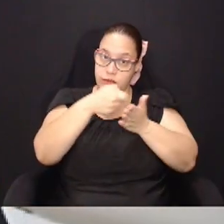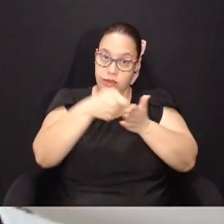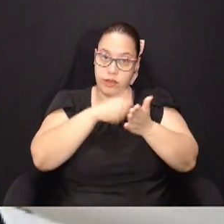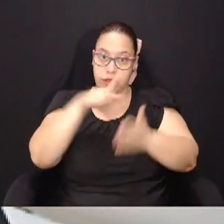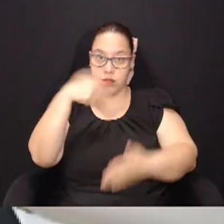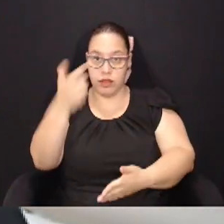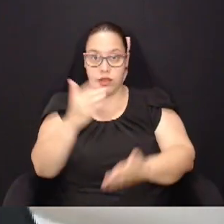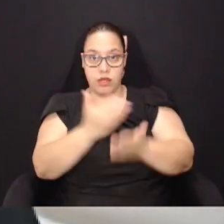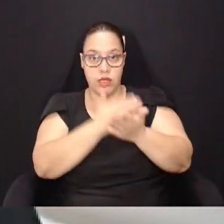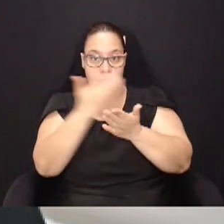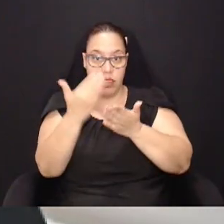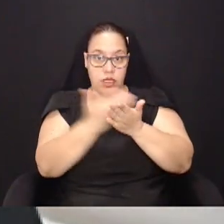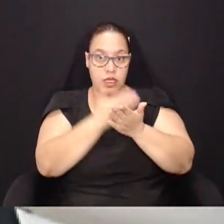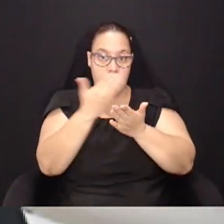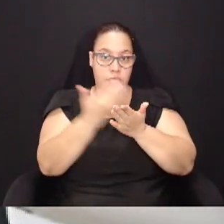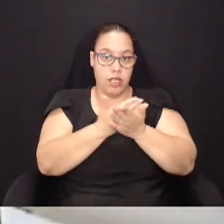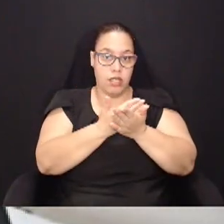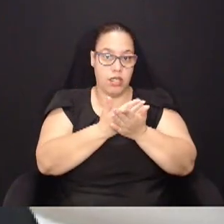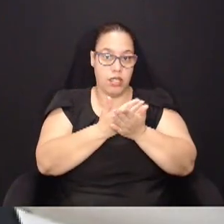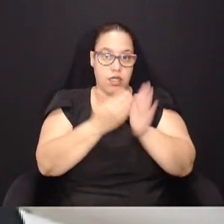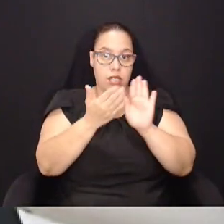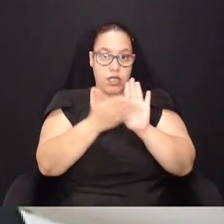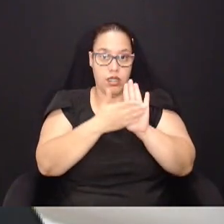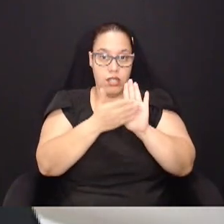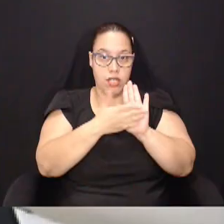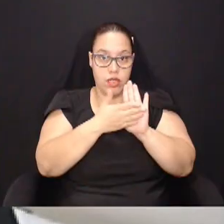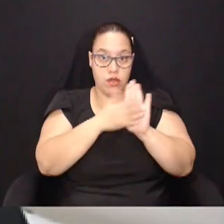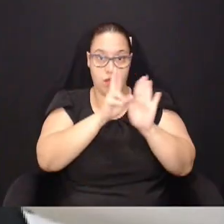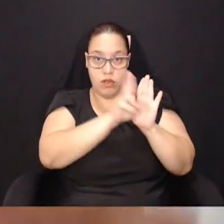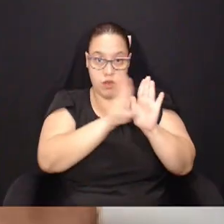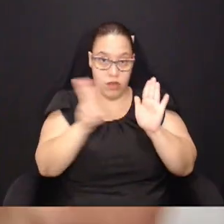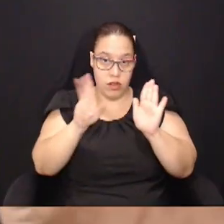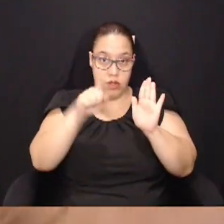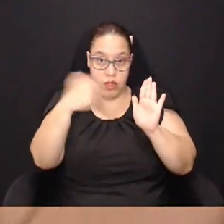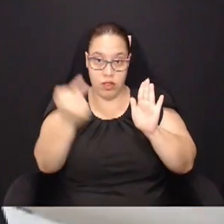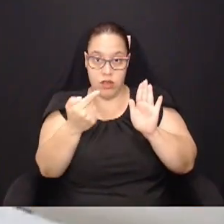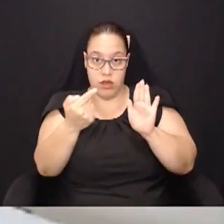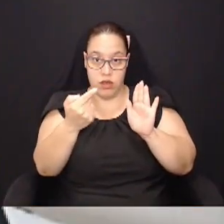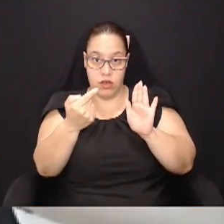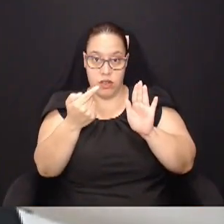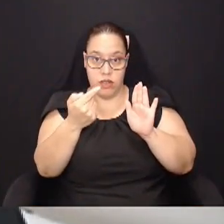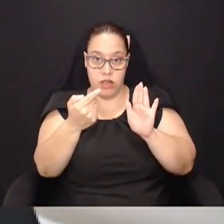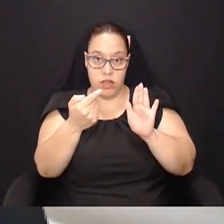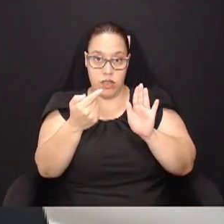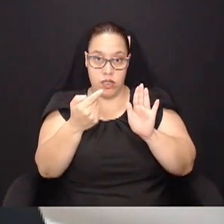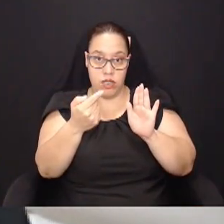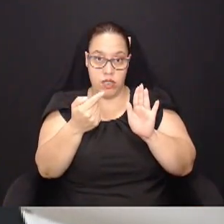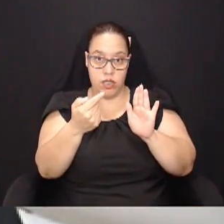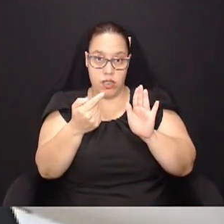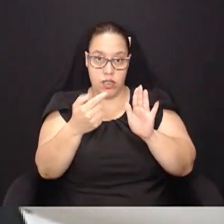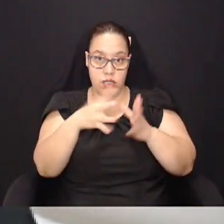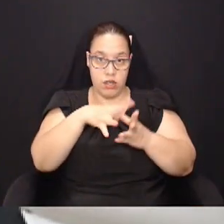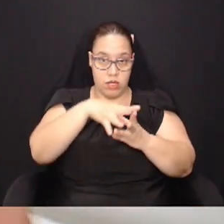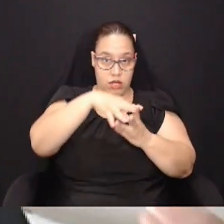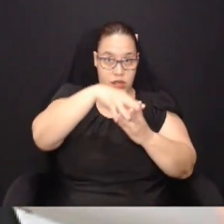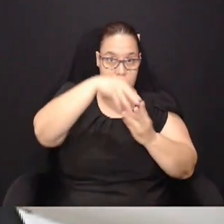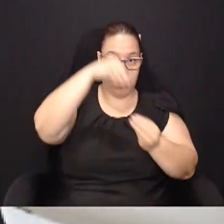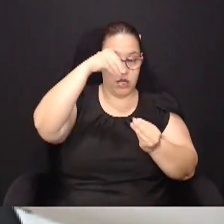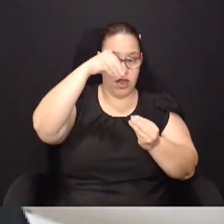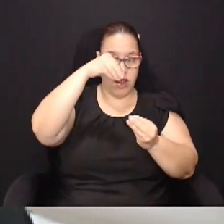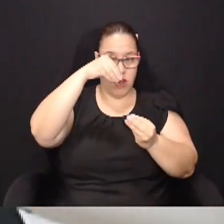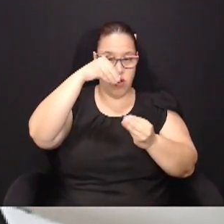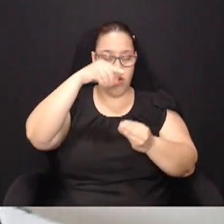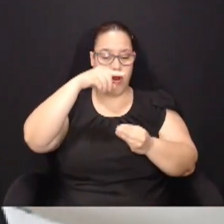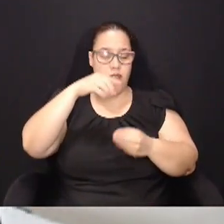até na capa do meu... O nome do próximo livro está na capa, que é A Alma Ainda Sangra, né? Ao